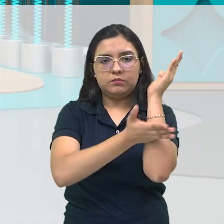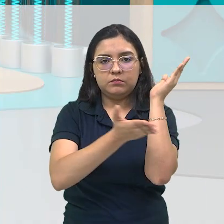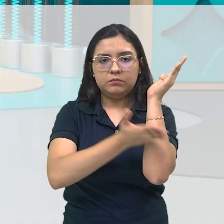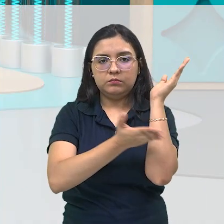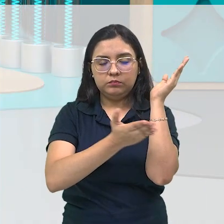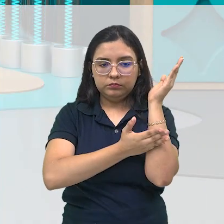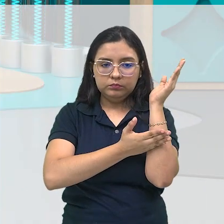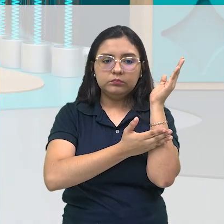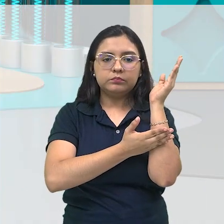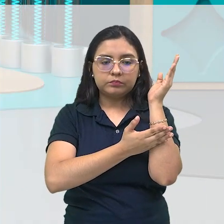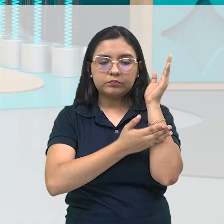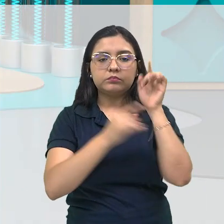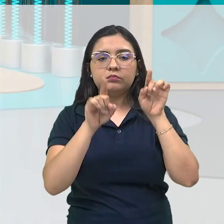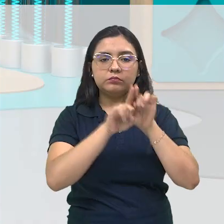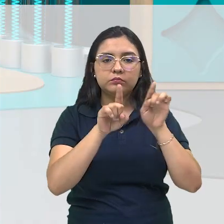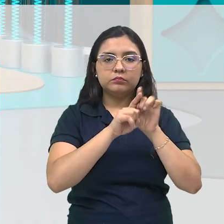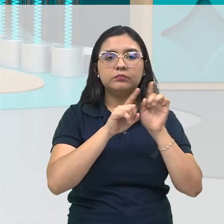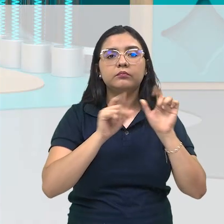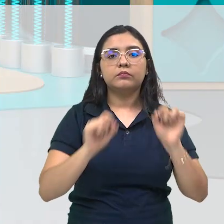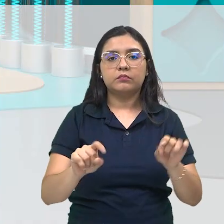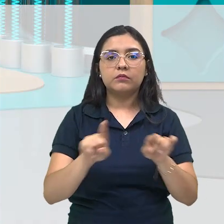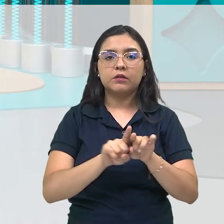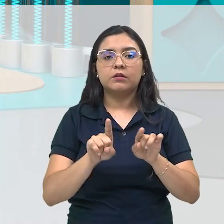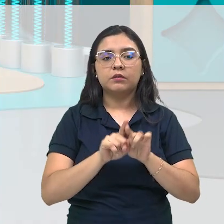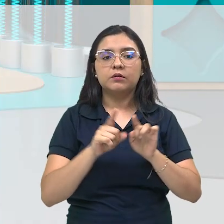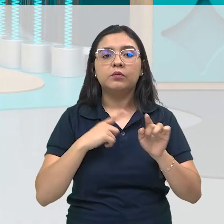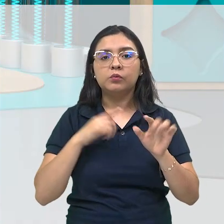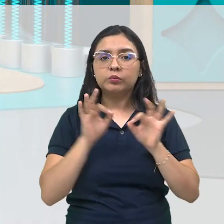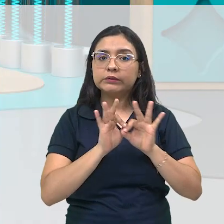menos meio metro de